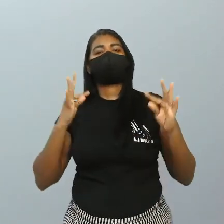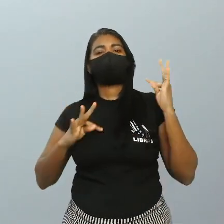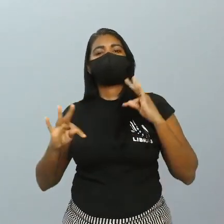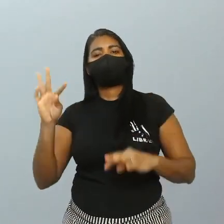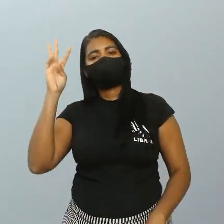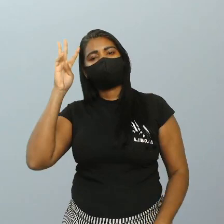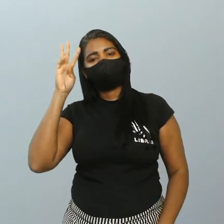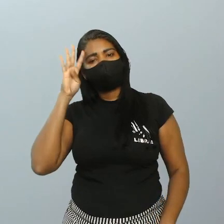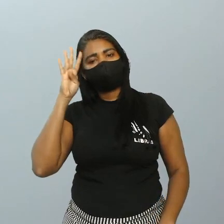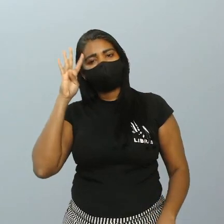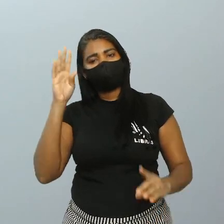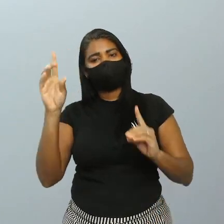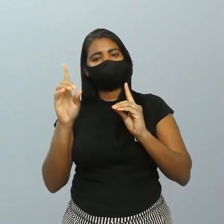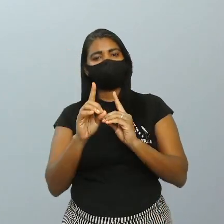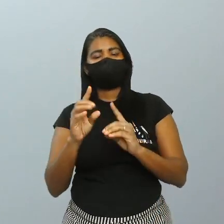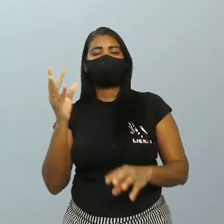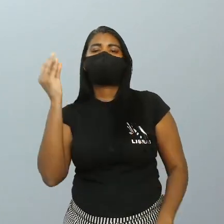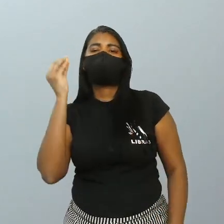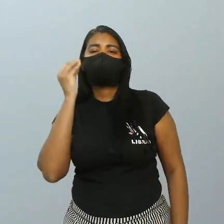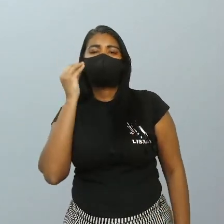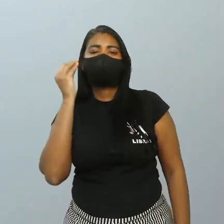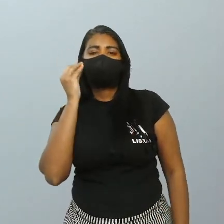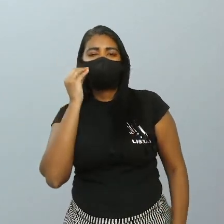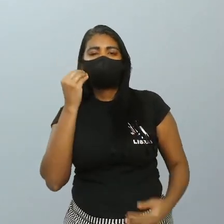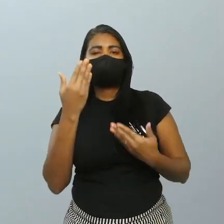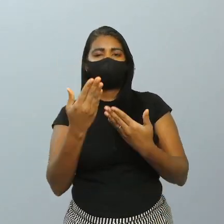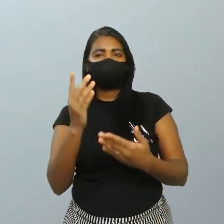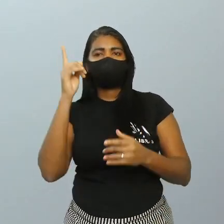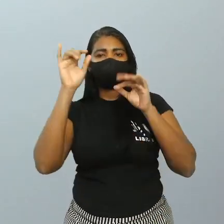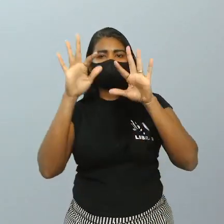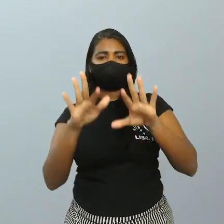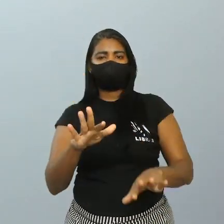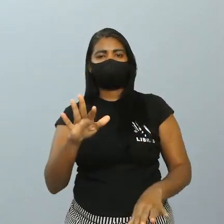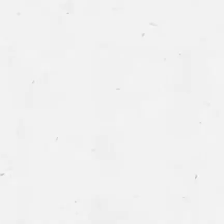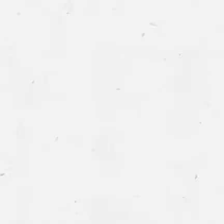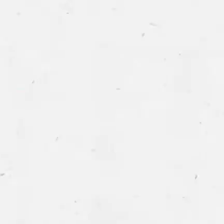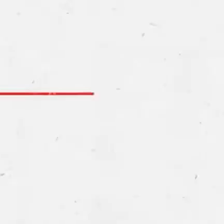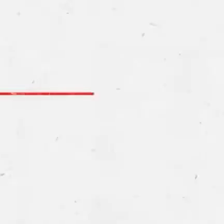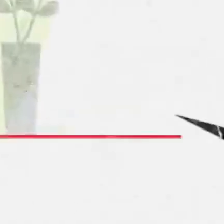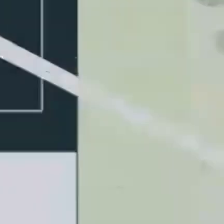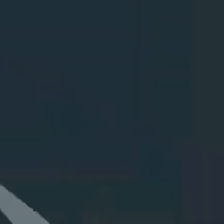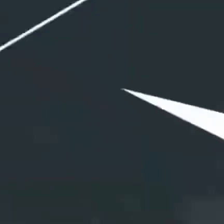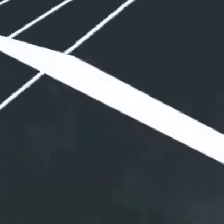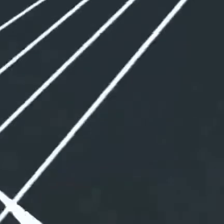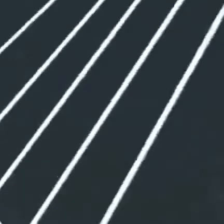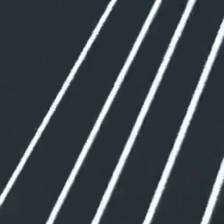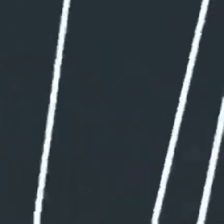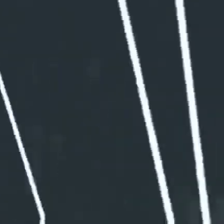quarta a gente se encontra novamente, tá bom? Um cheiro bem grande, fica com Deus e até a próxima aula.